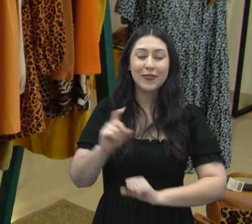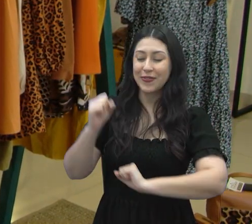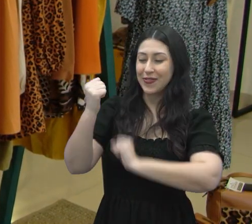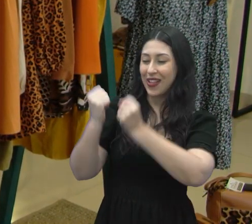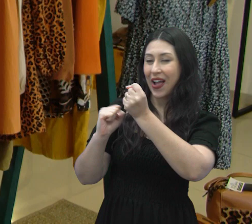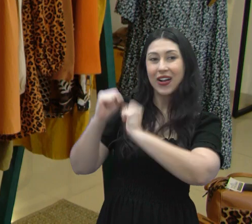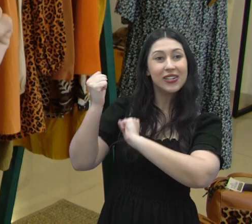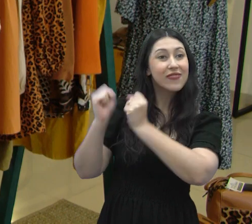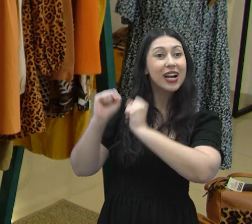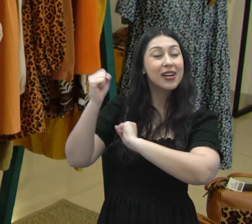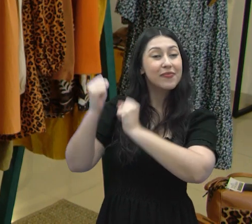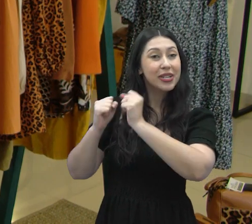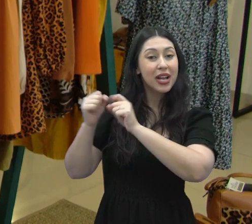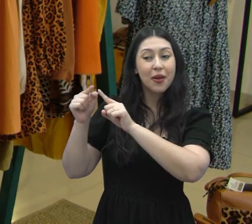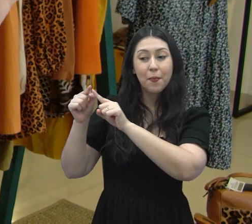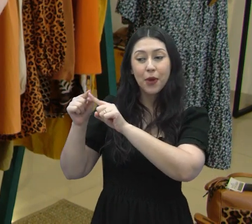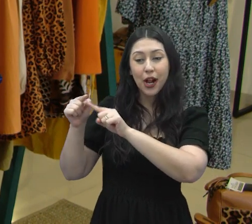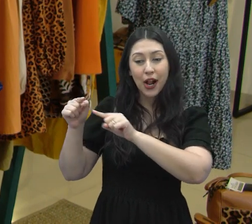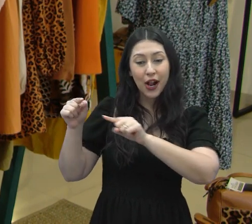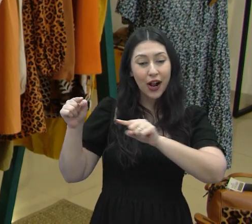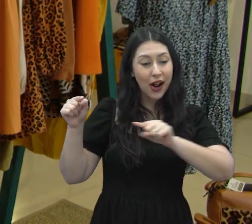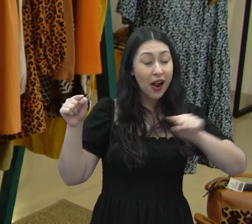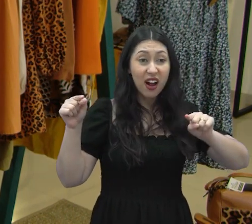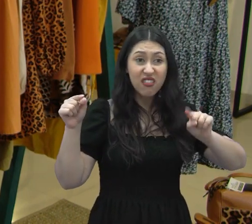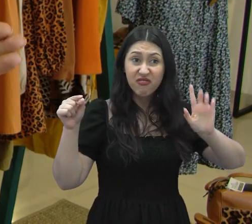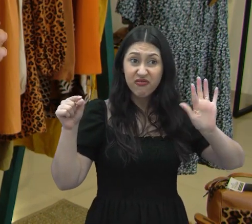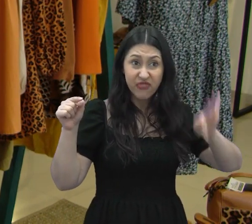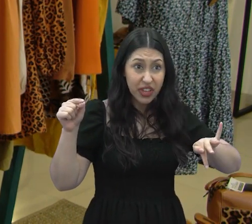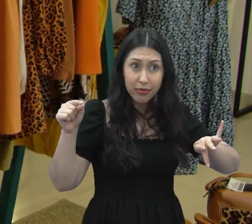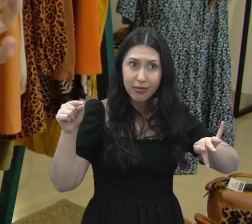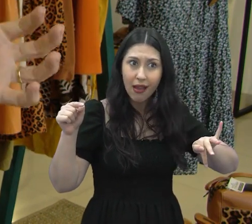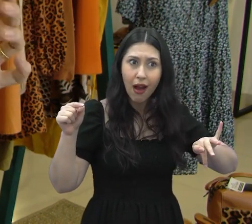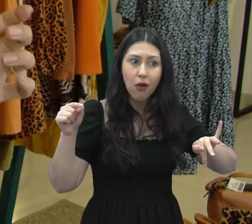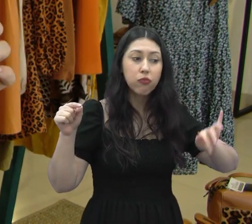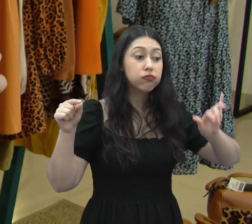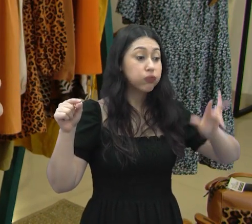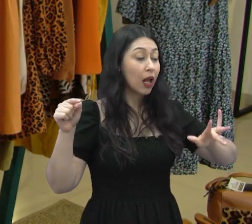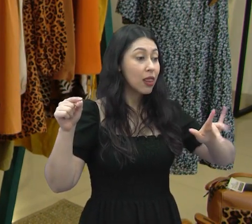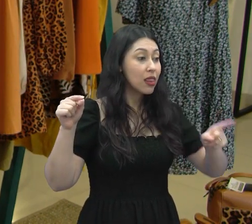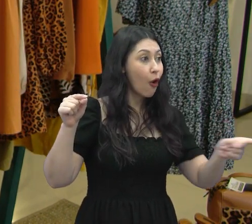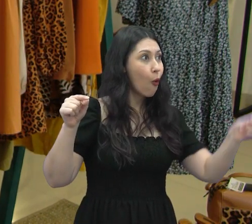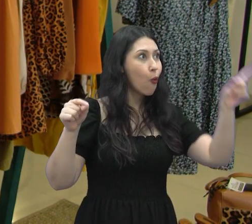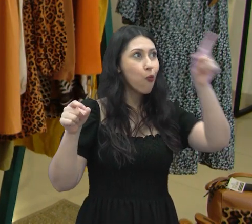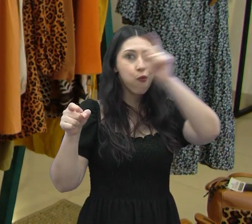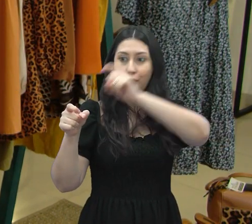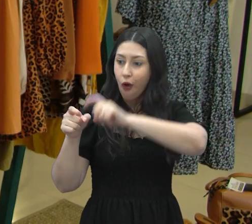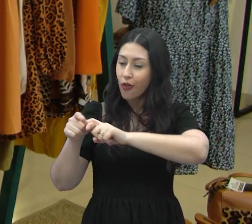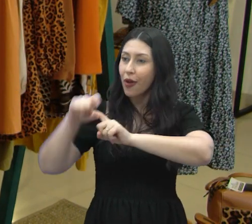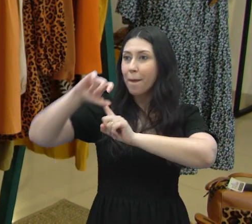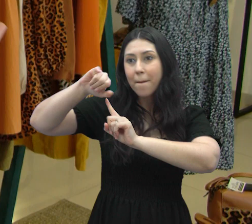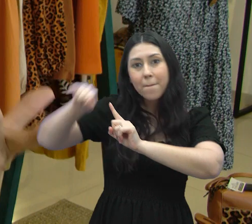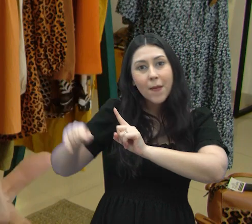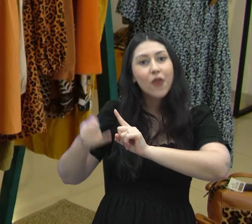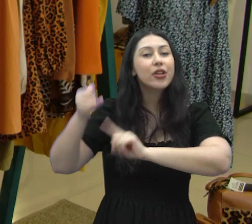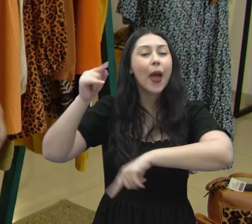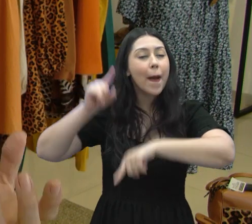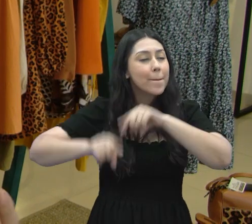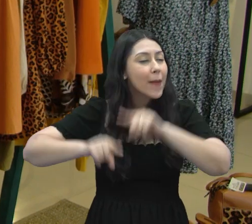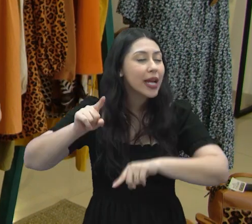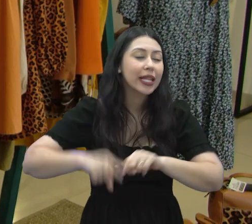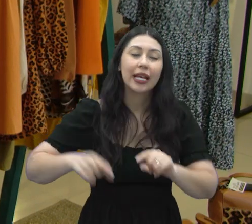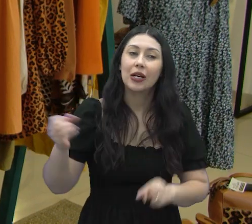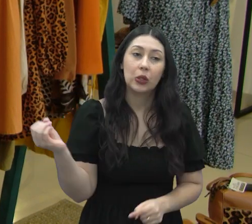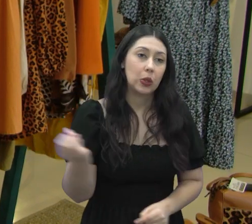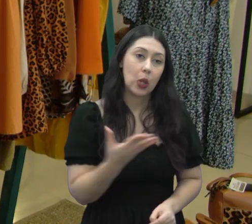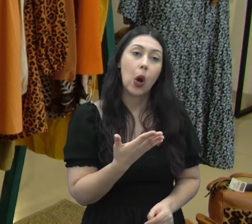né? Ou seja, não tem mais essa parte do descarte, ou tem mesmo. O descarte ele pode voltar para a indústria para fazer novos